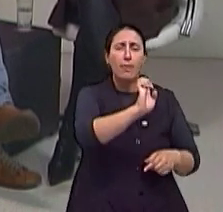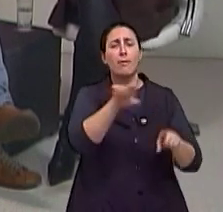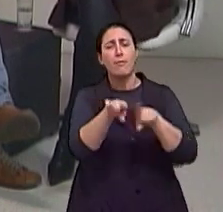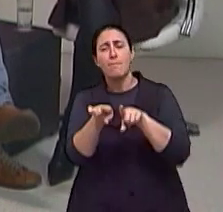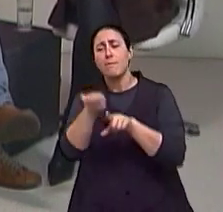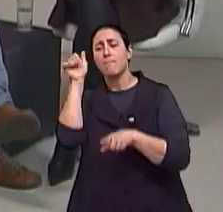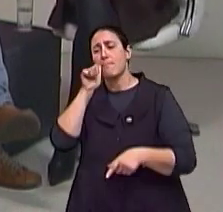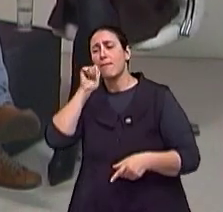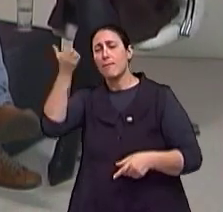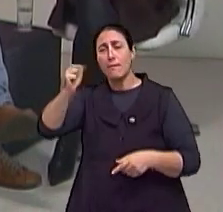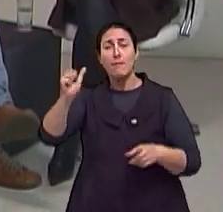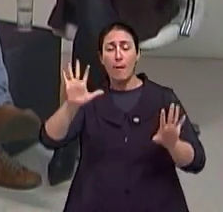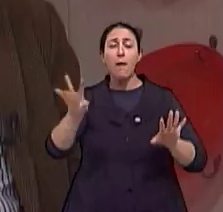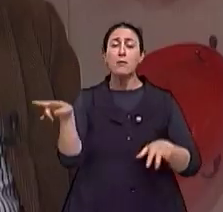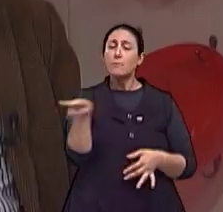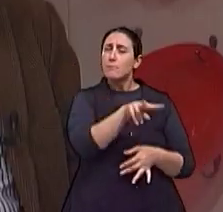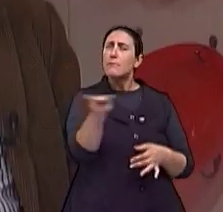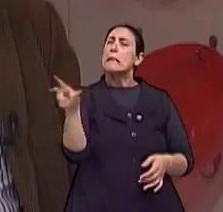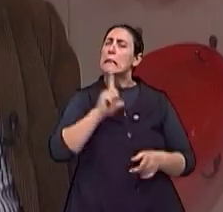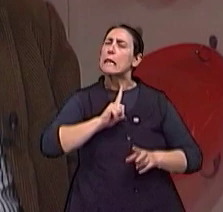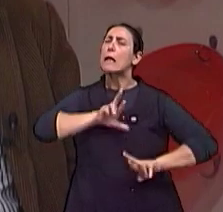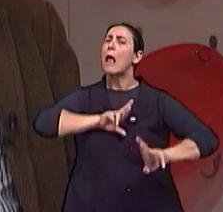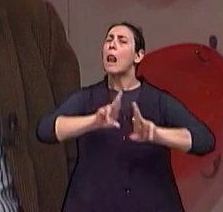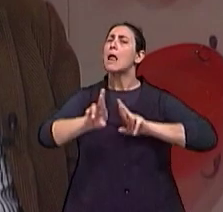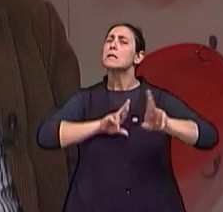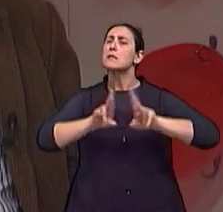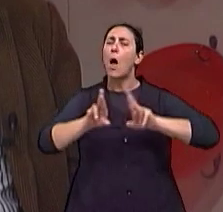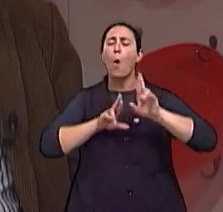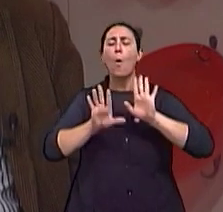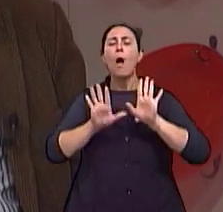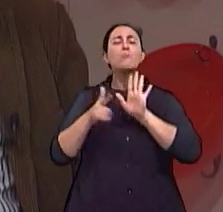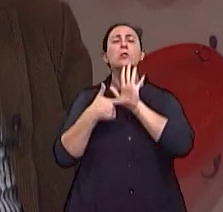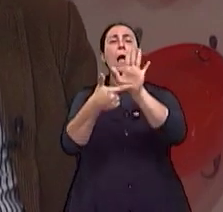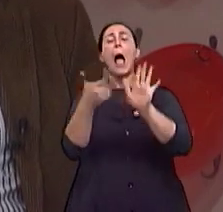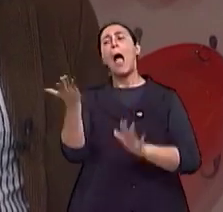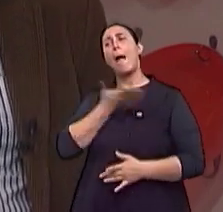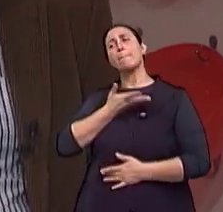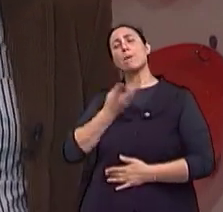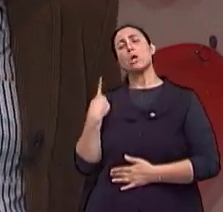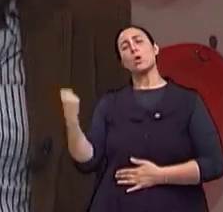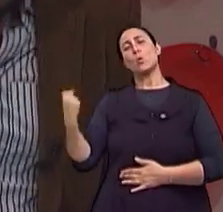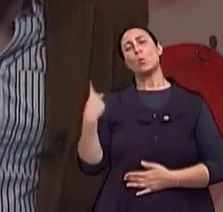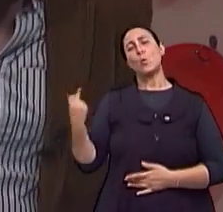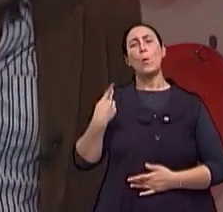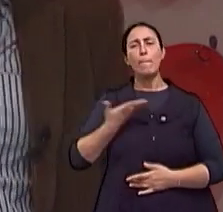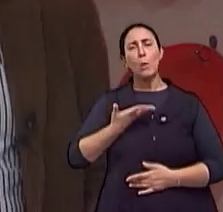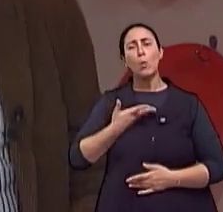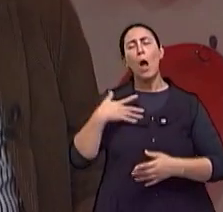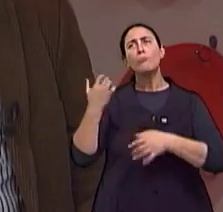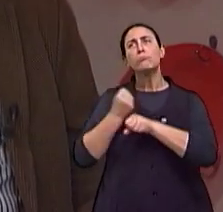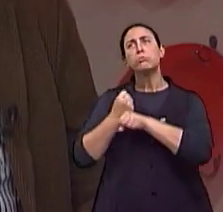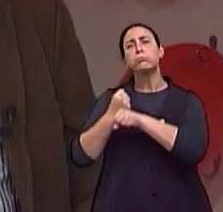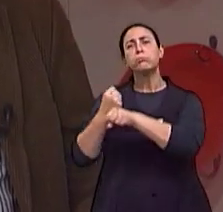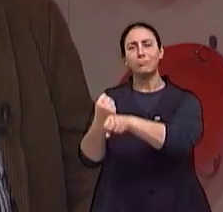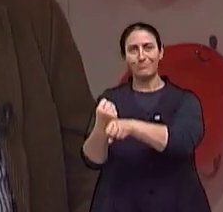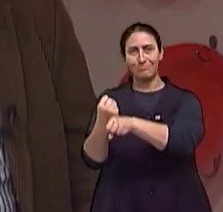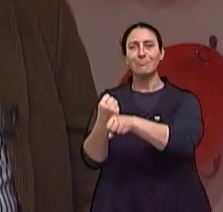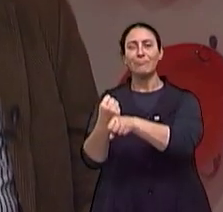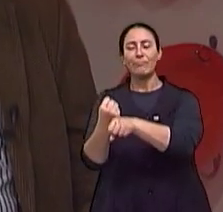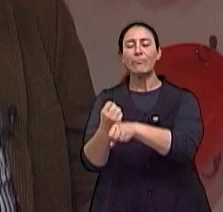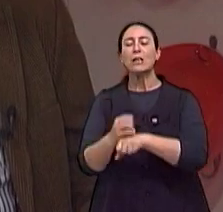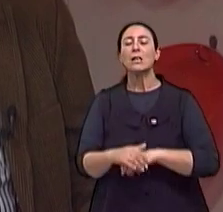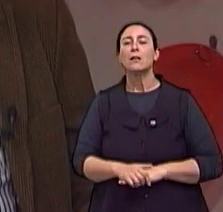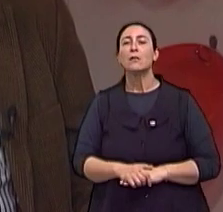isso, de que tinham uma relação e ficavam como amigas para a sociedade. Bom, as mulheres, né,